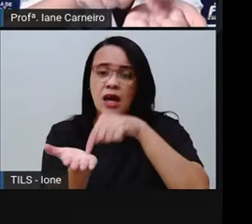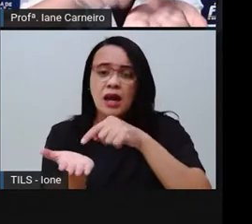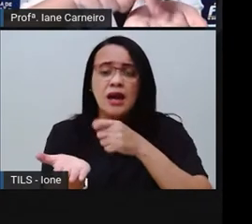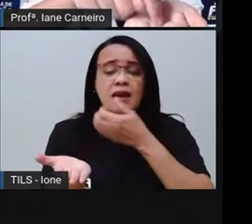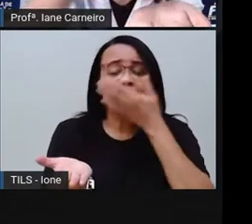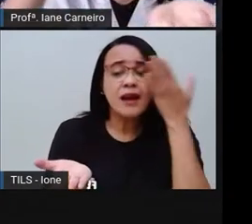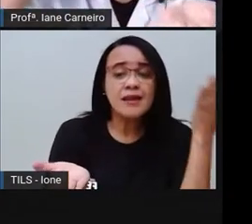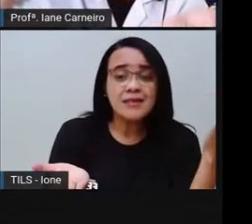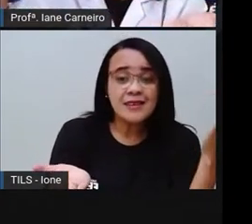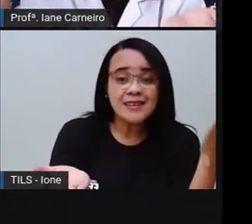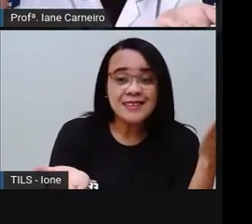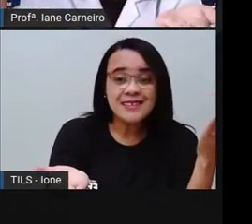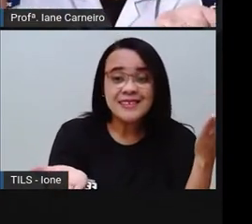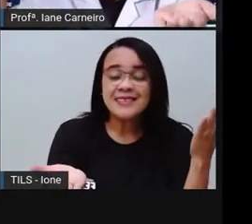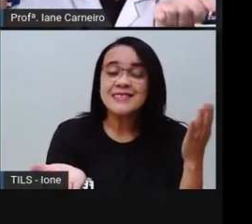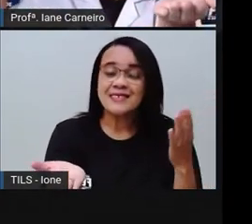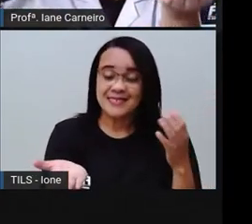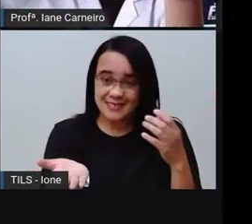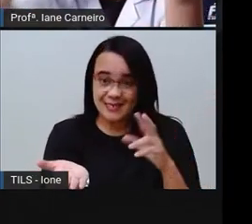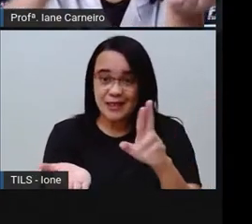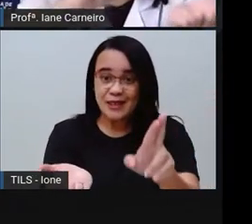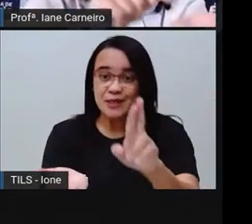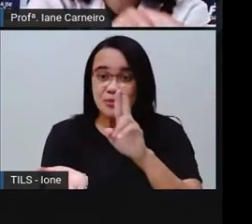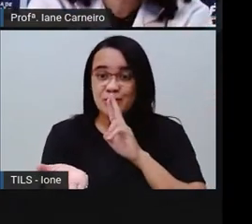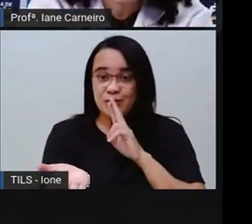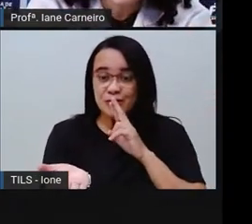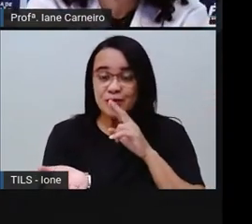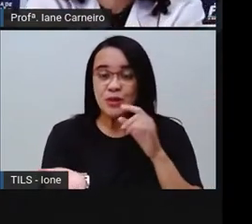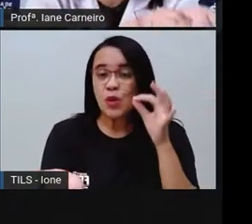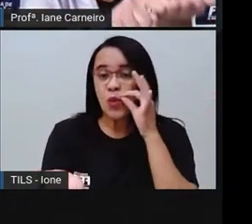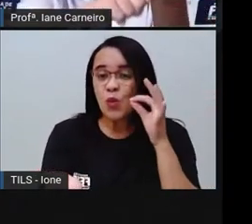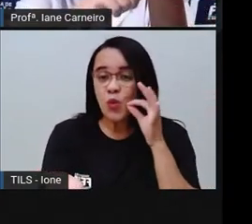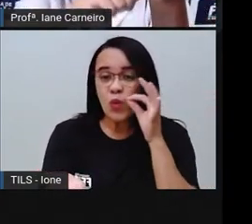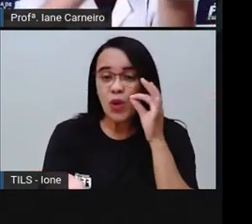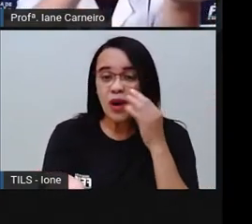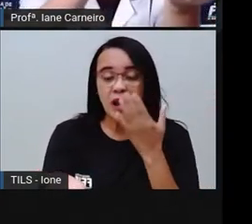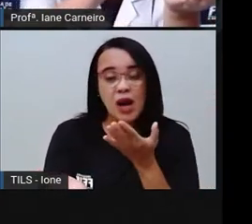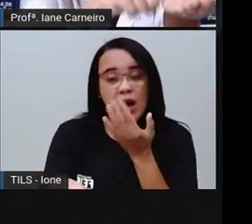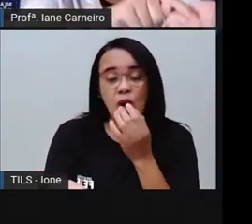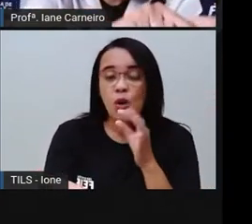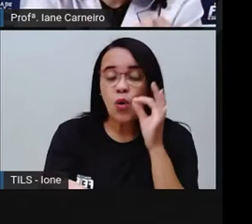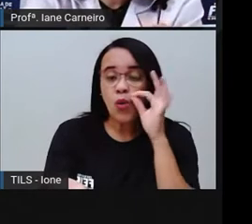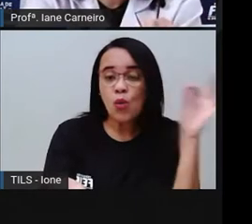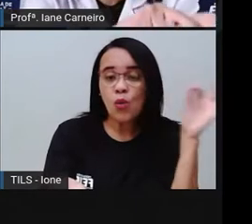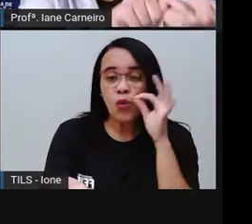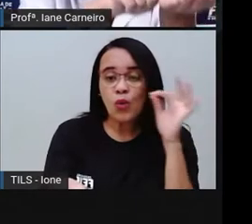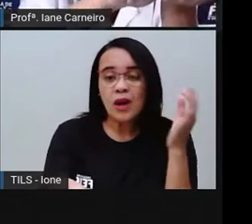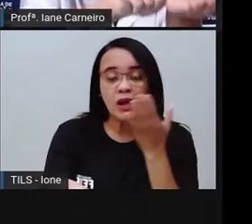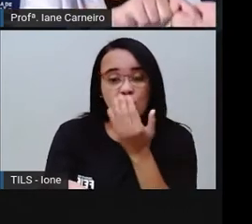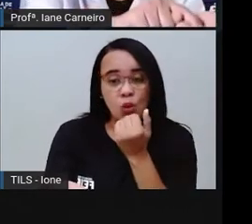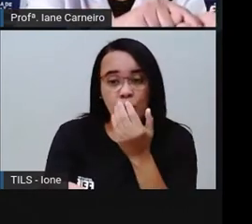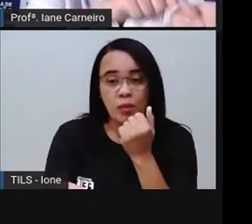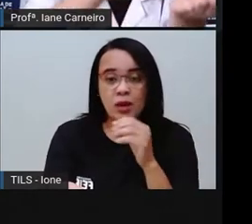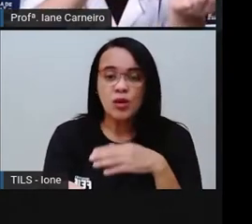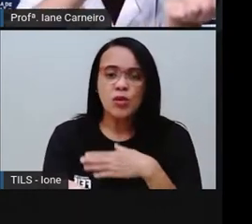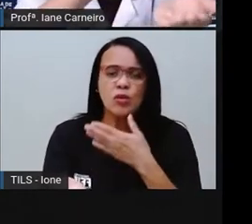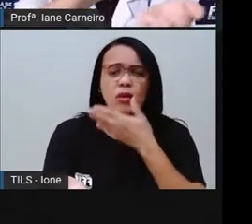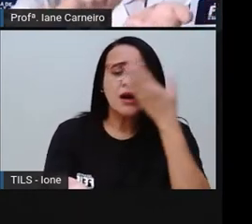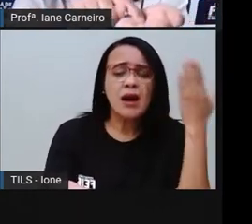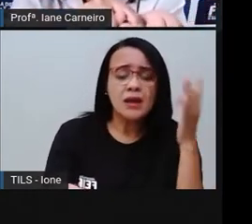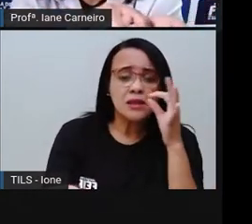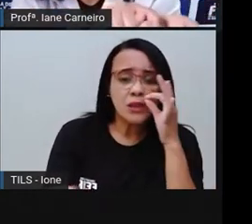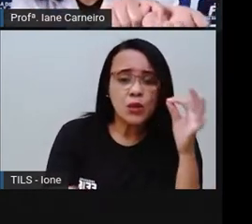que estava aqui aí a outra responde o gato comeu cadê o gato no telhado